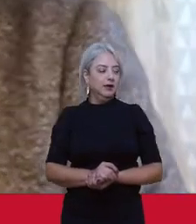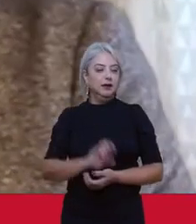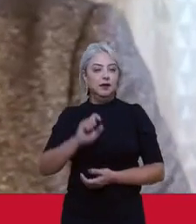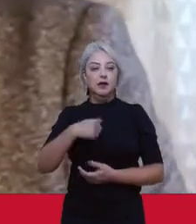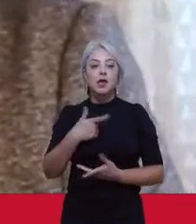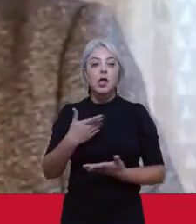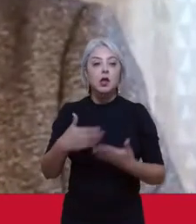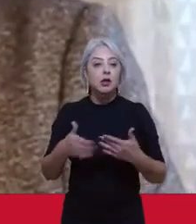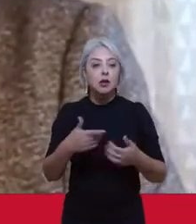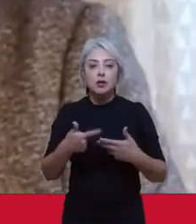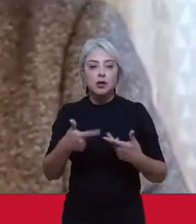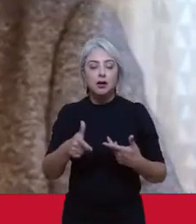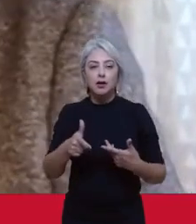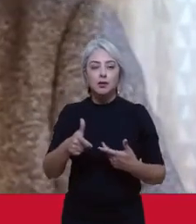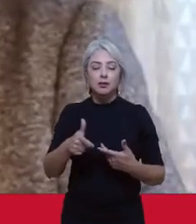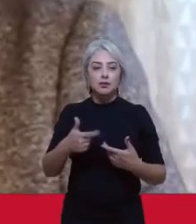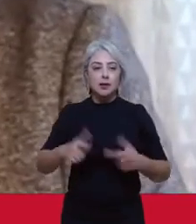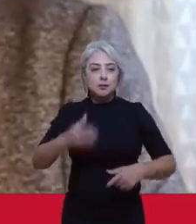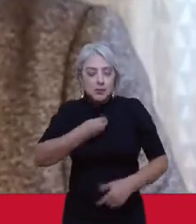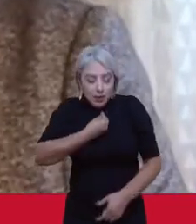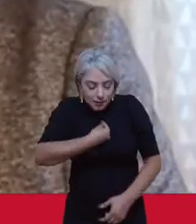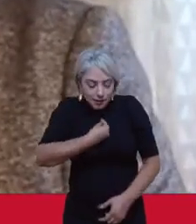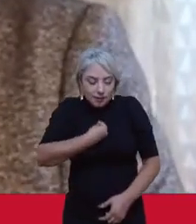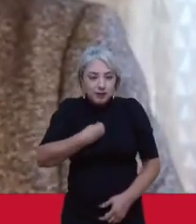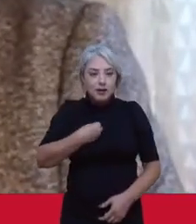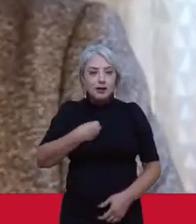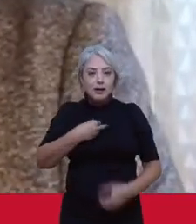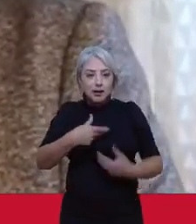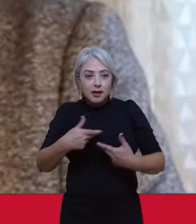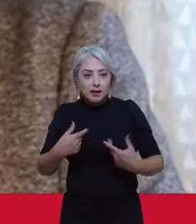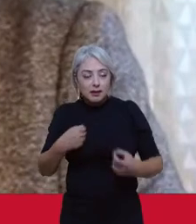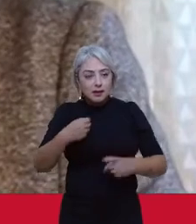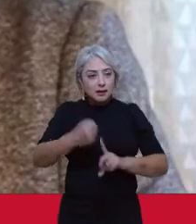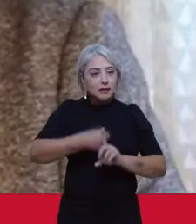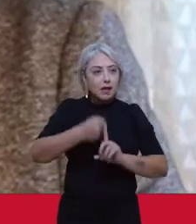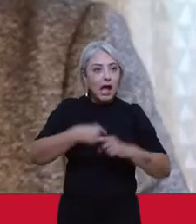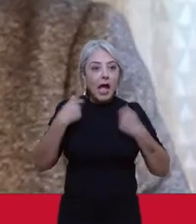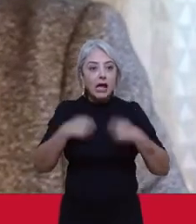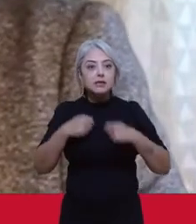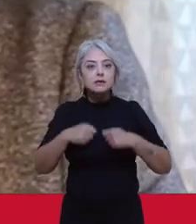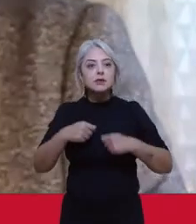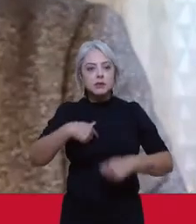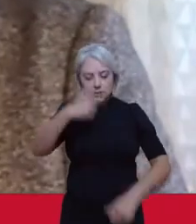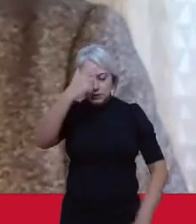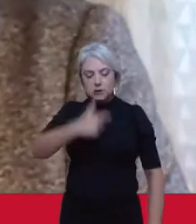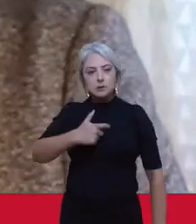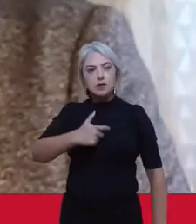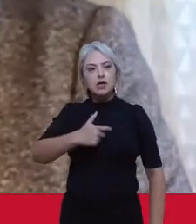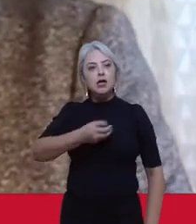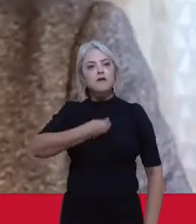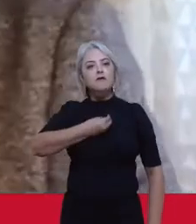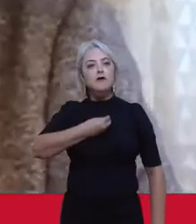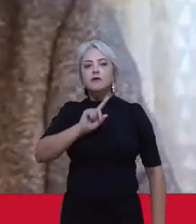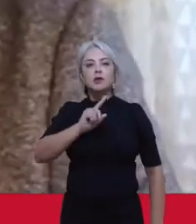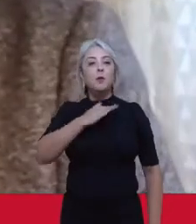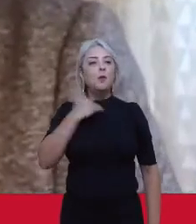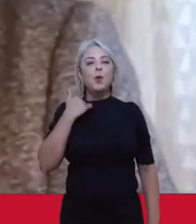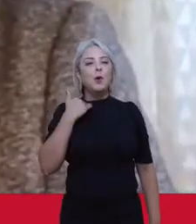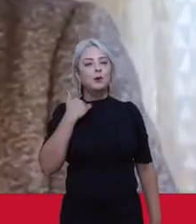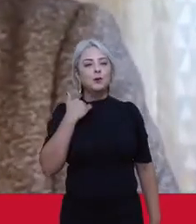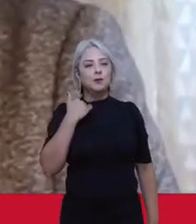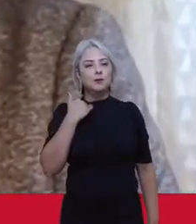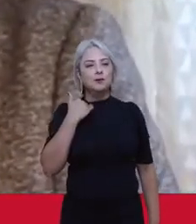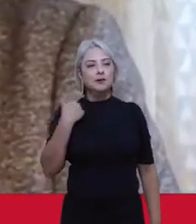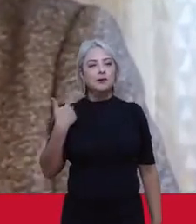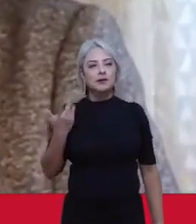do que qualquer mandato, né? E as causas pelas quais eu luto, elas precisam de mim vivo, não de mim morto, né?